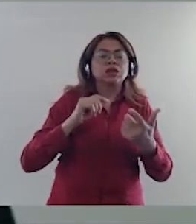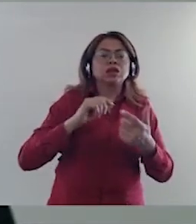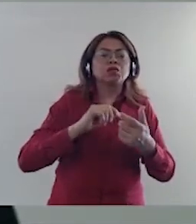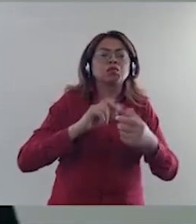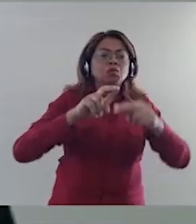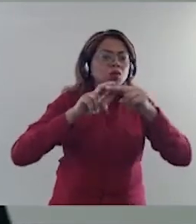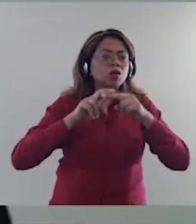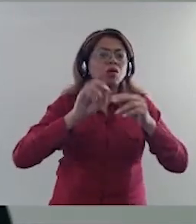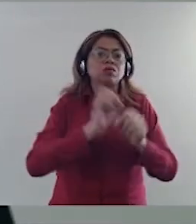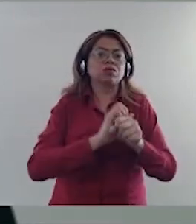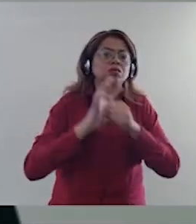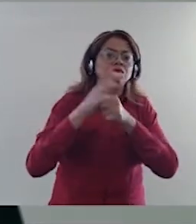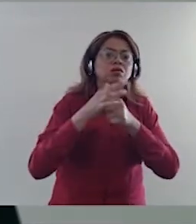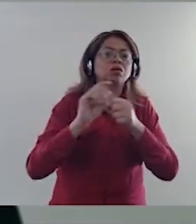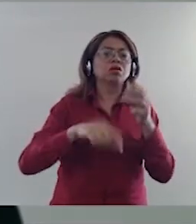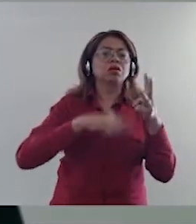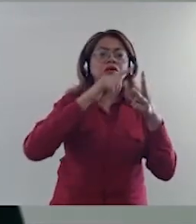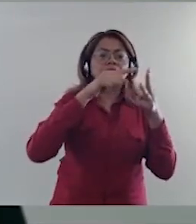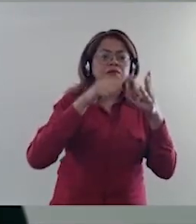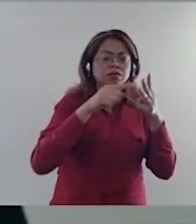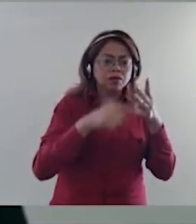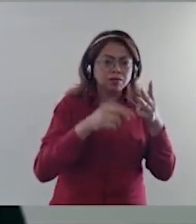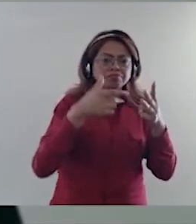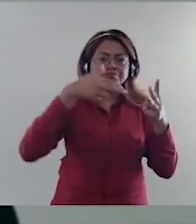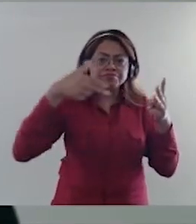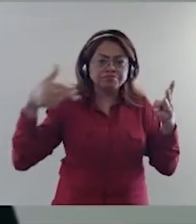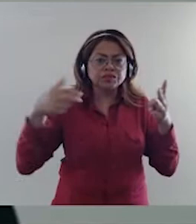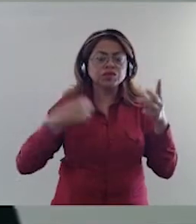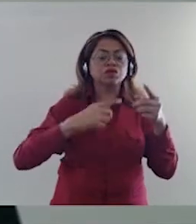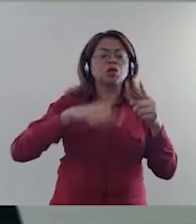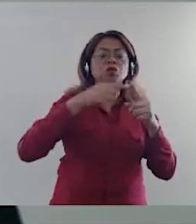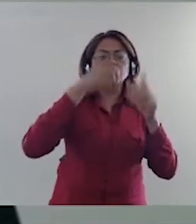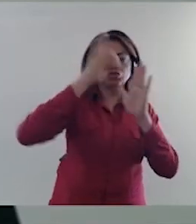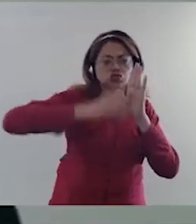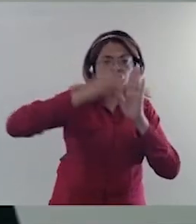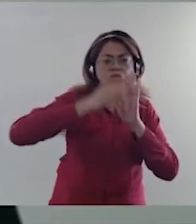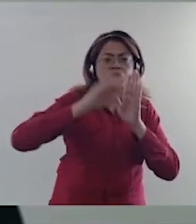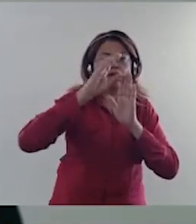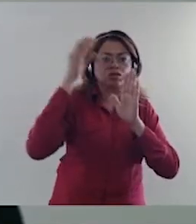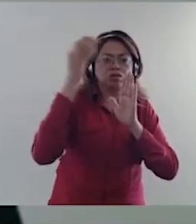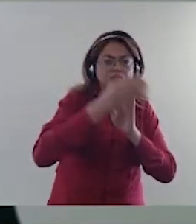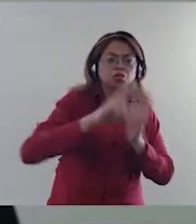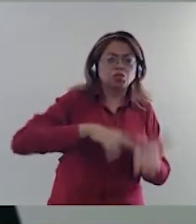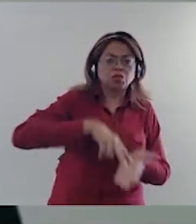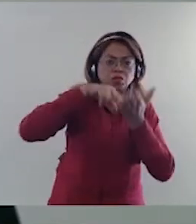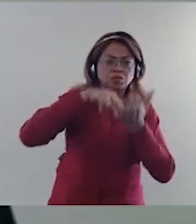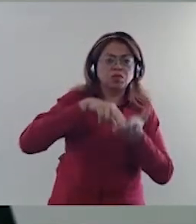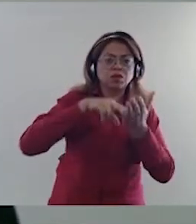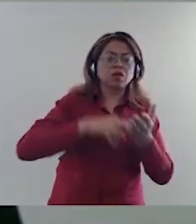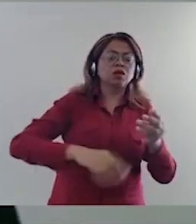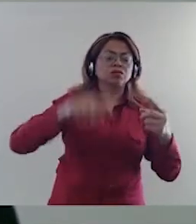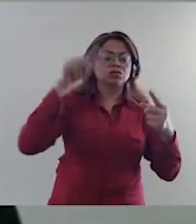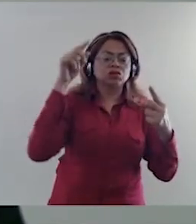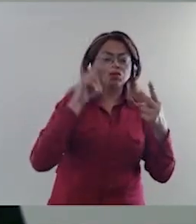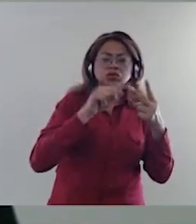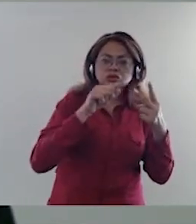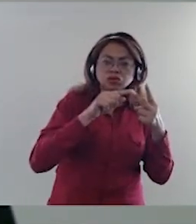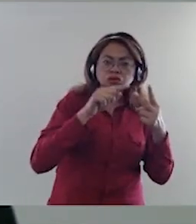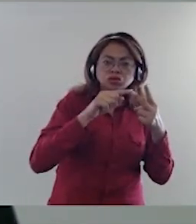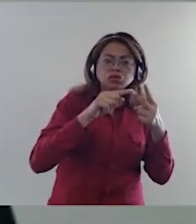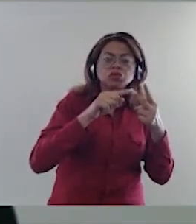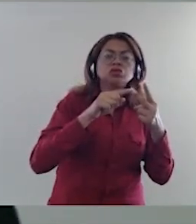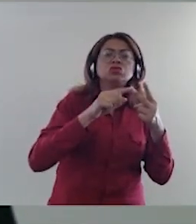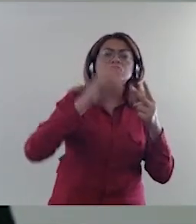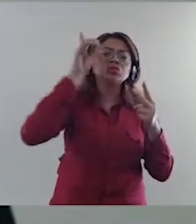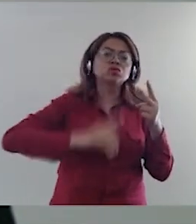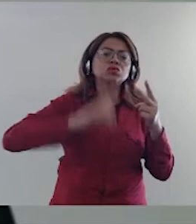com situações exemplares: o direito civil permanente, o direito civil transitório e o direito civil em